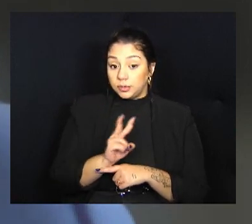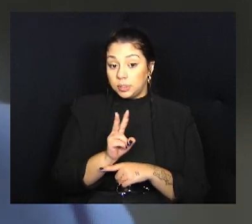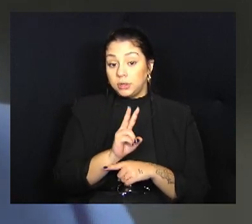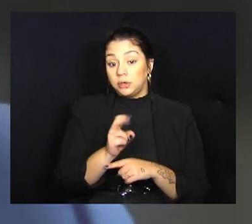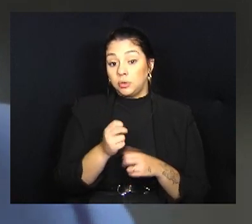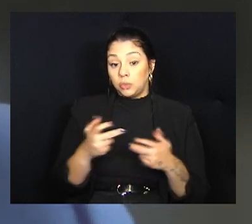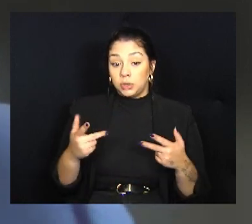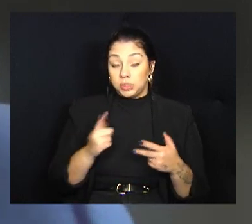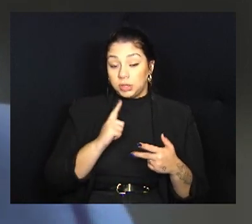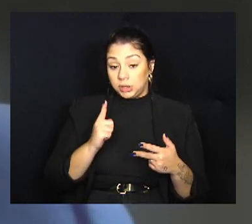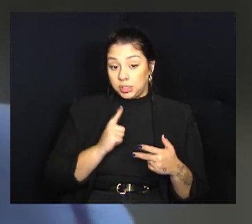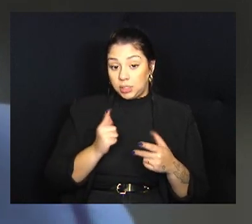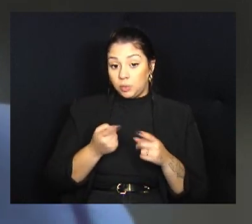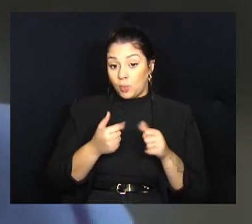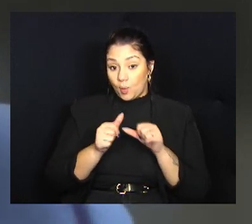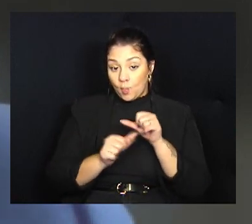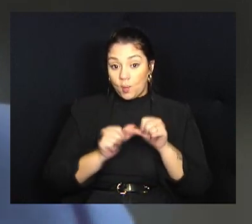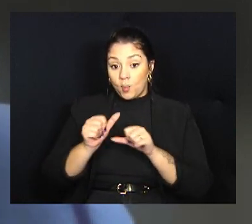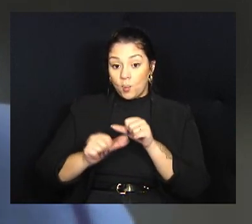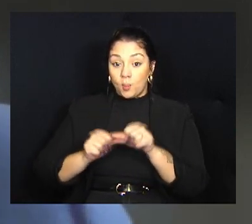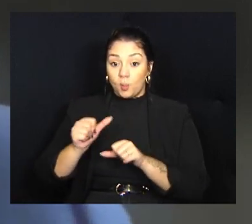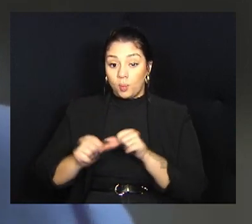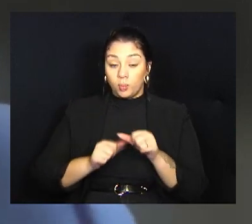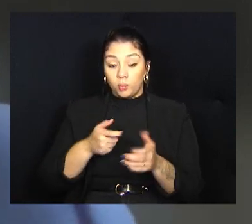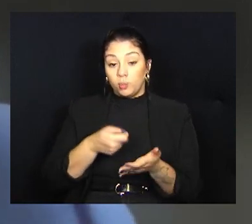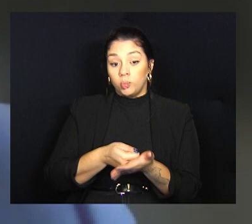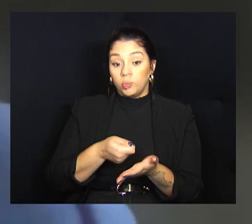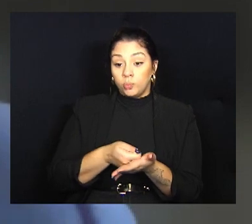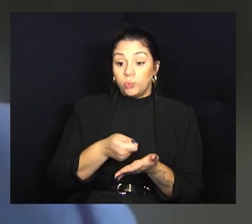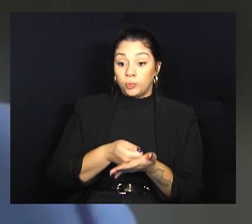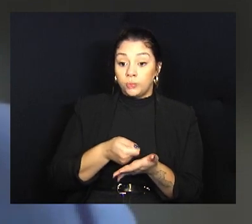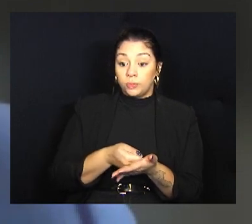fiscais e as alterações de obrigação